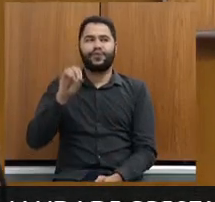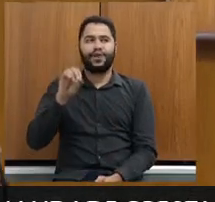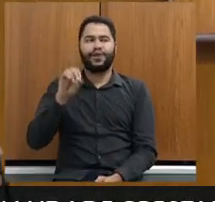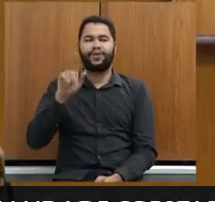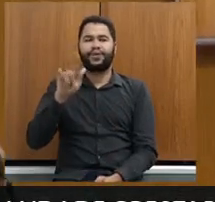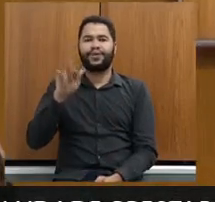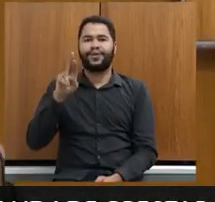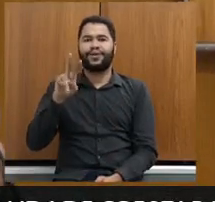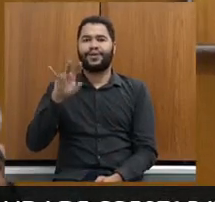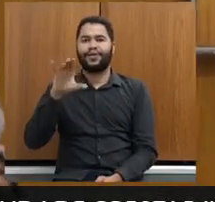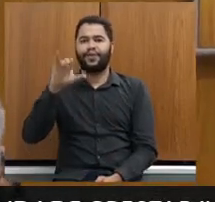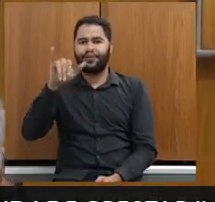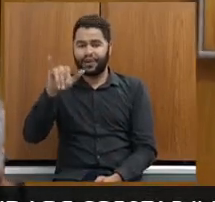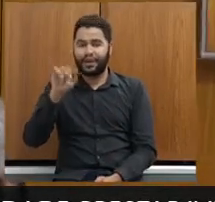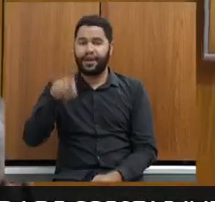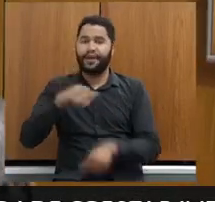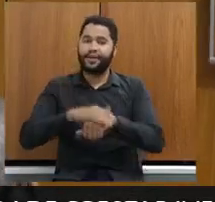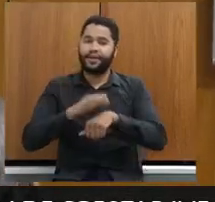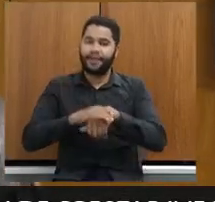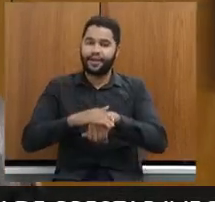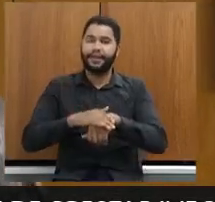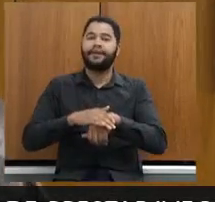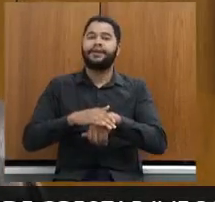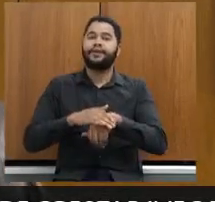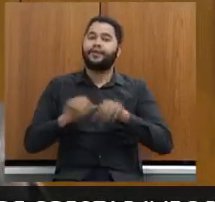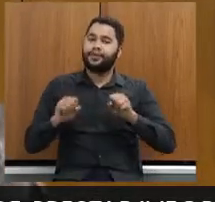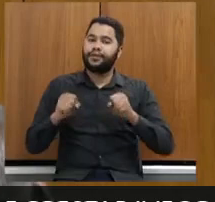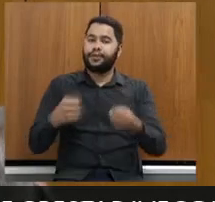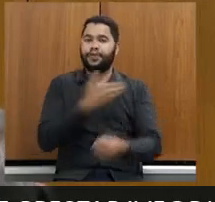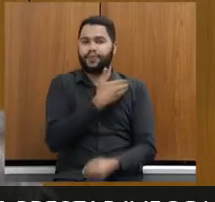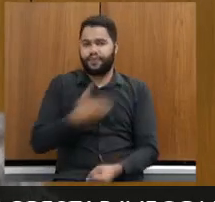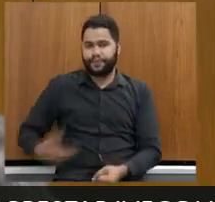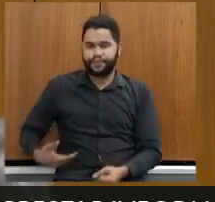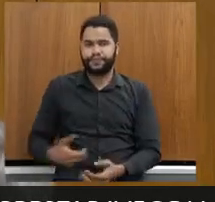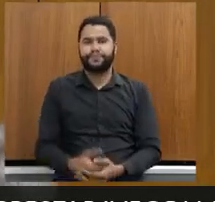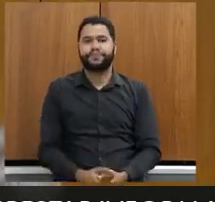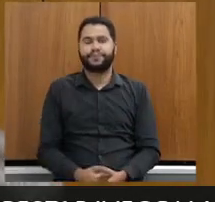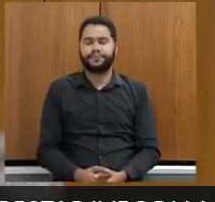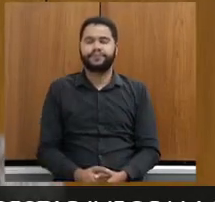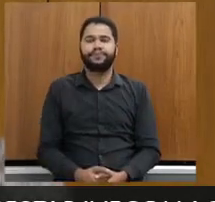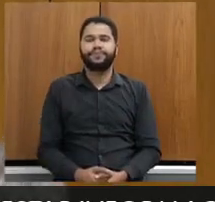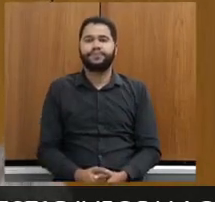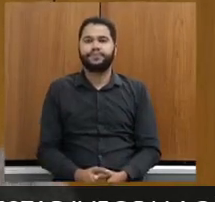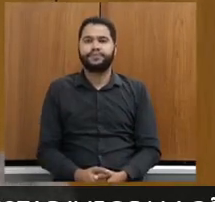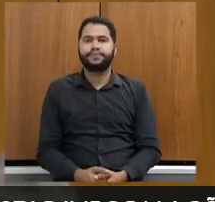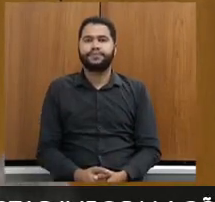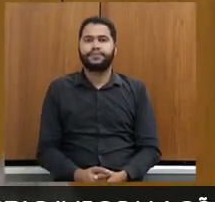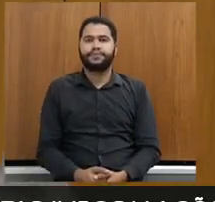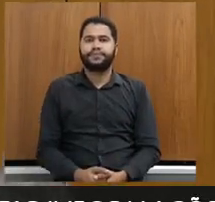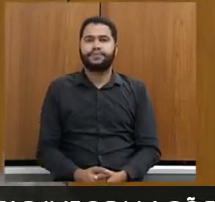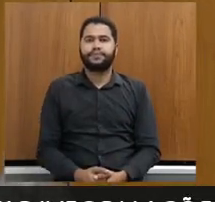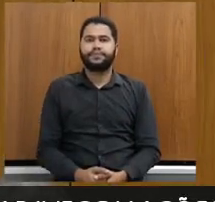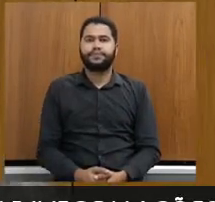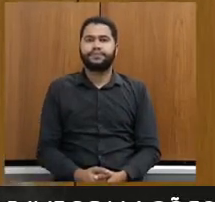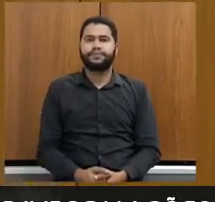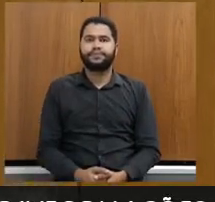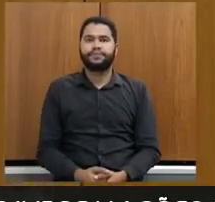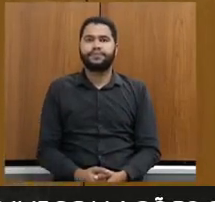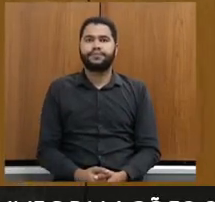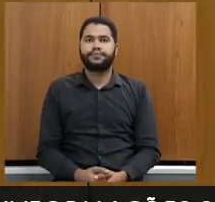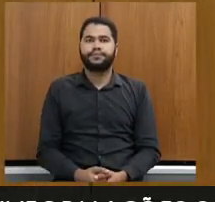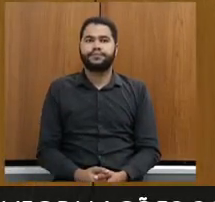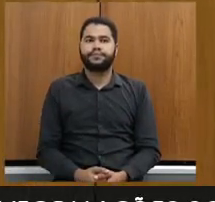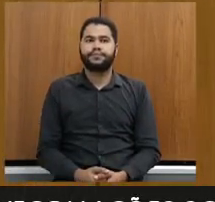secretário de estado de justiça e segurança pública E aí e mais o